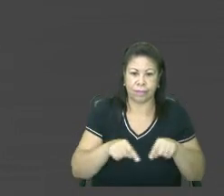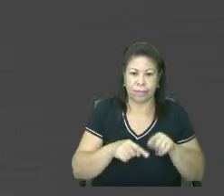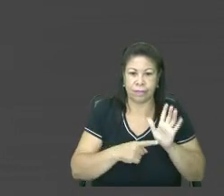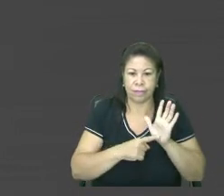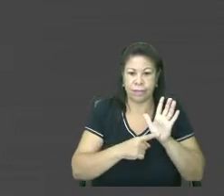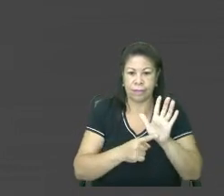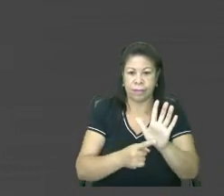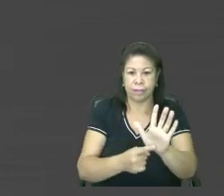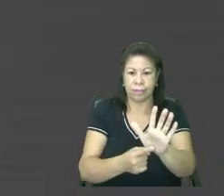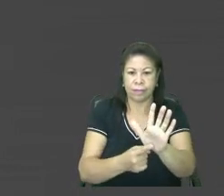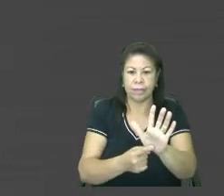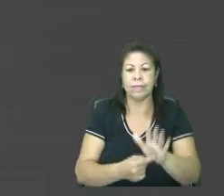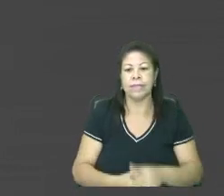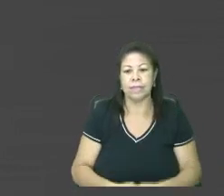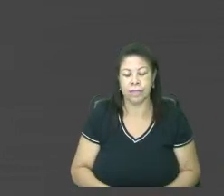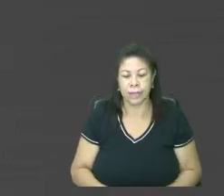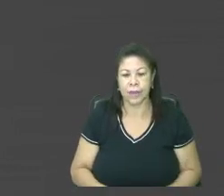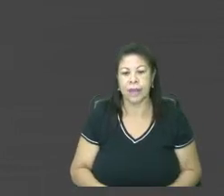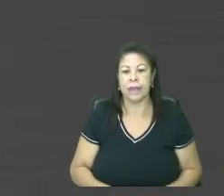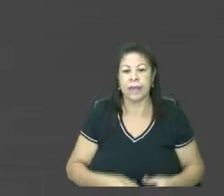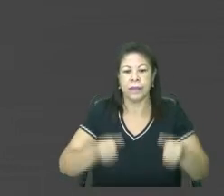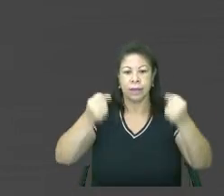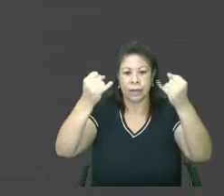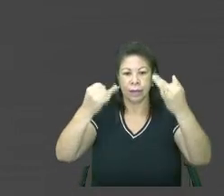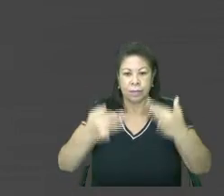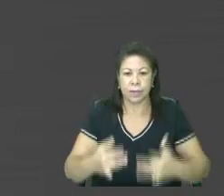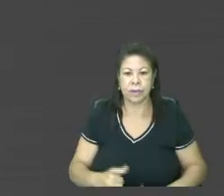Na vigilância, a gente traz a primeira informação, que é a